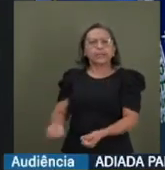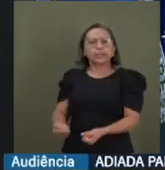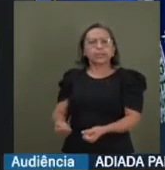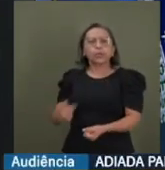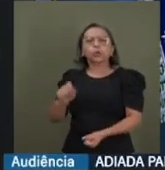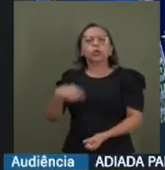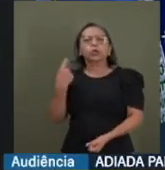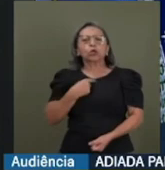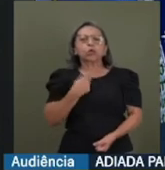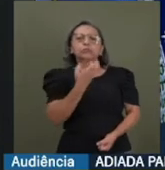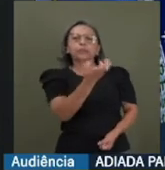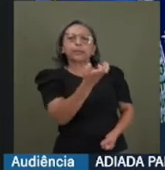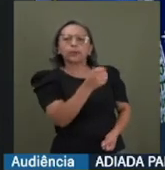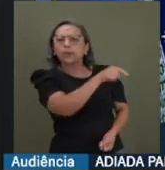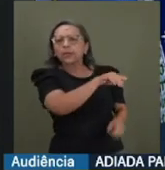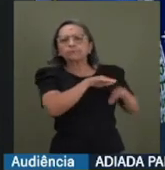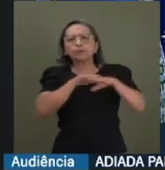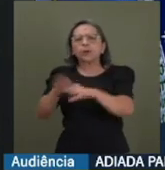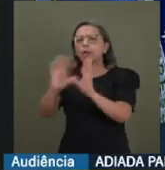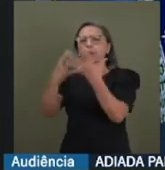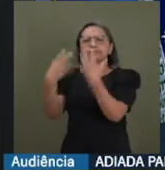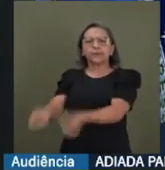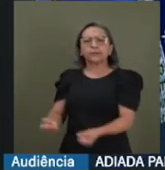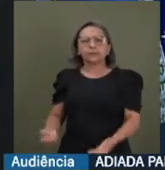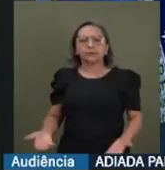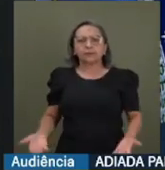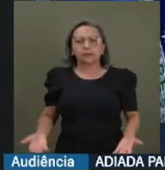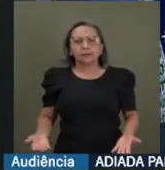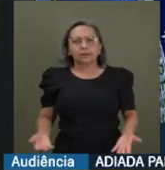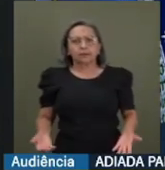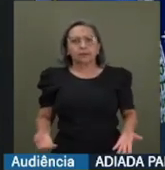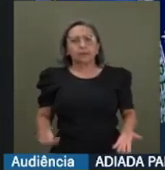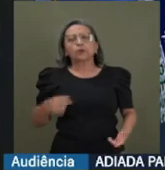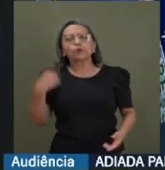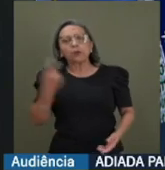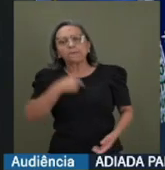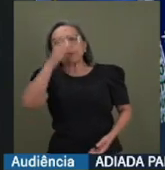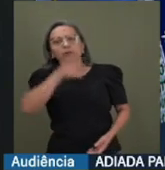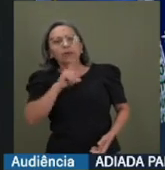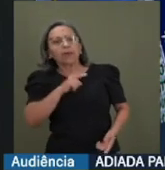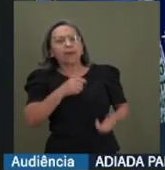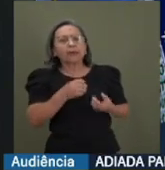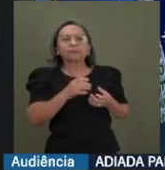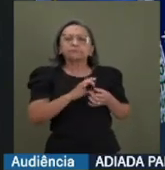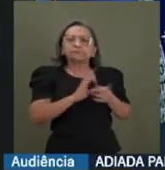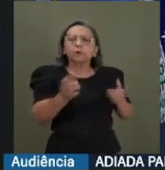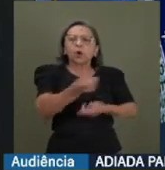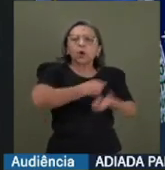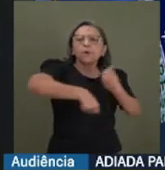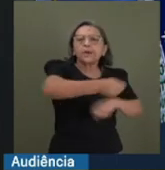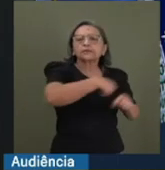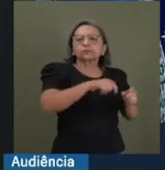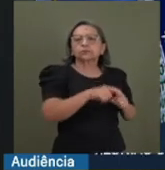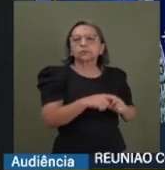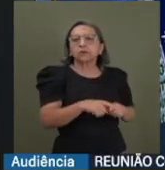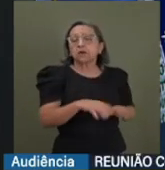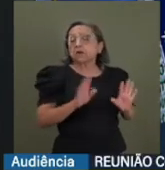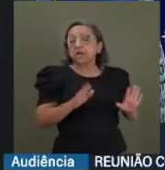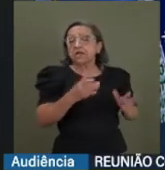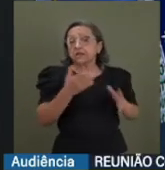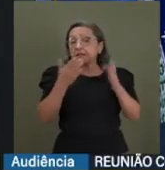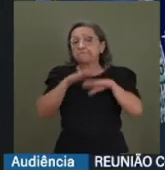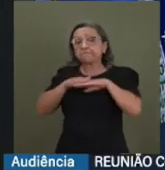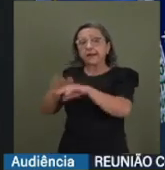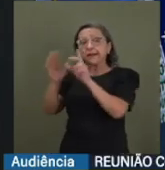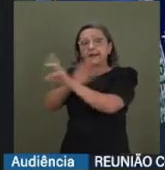que nós queremos, que é abrir o comércio europeu para o Mercosul, promete um recurso e